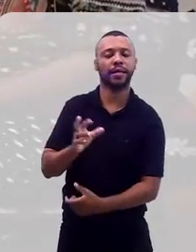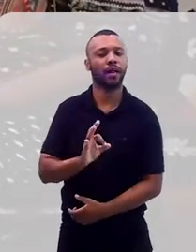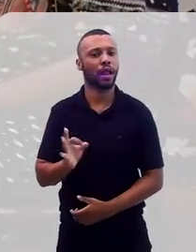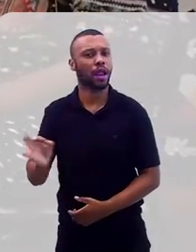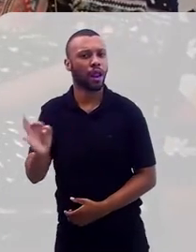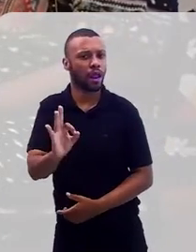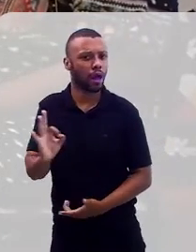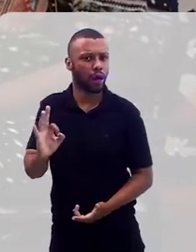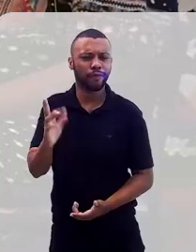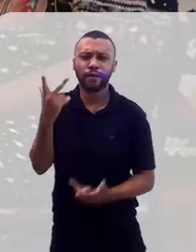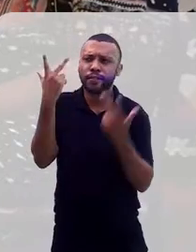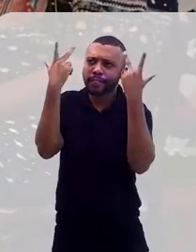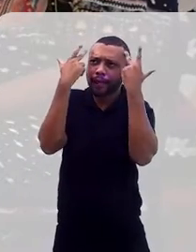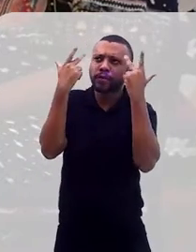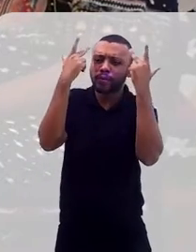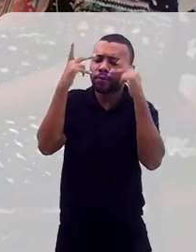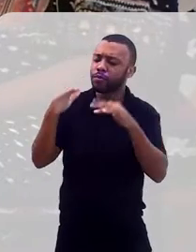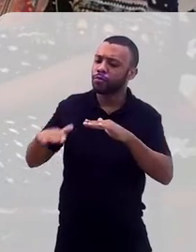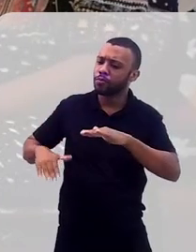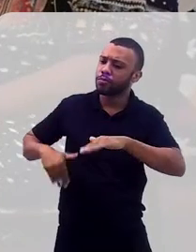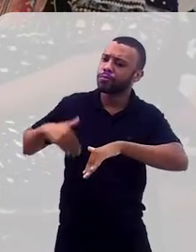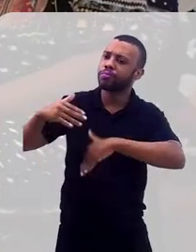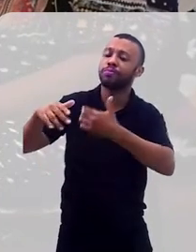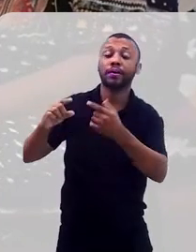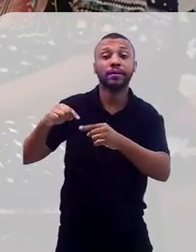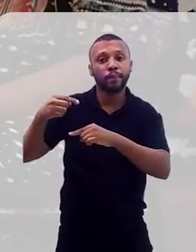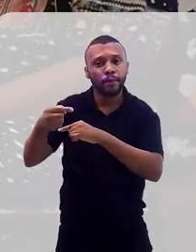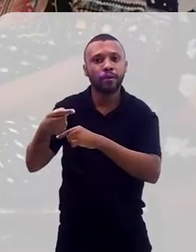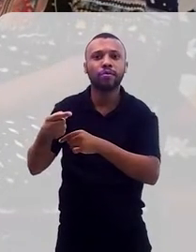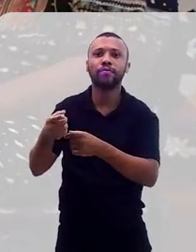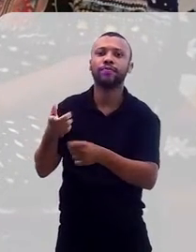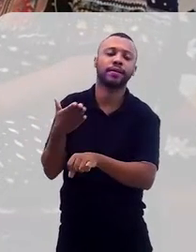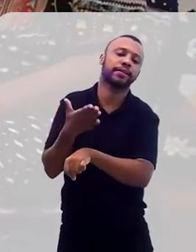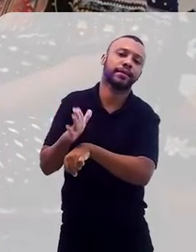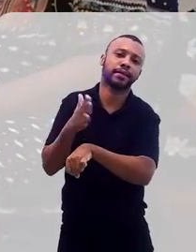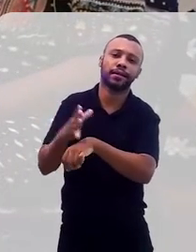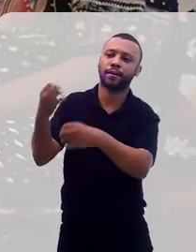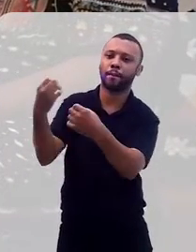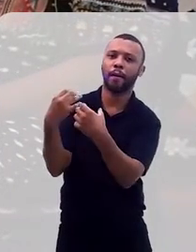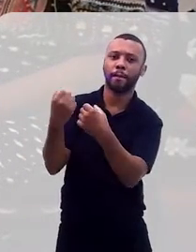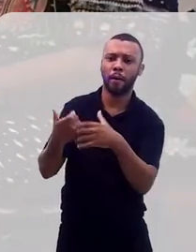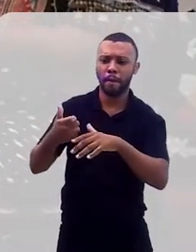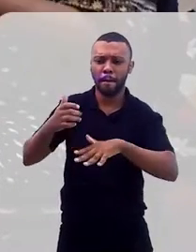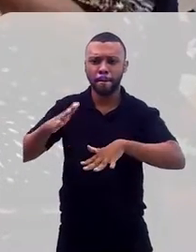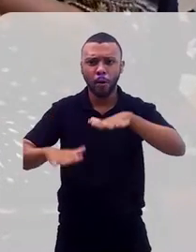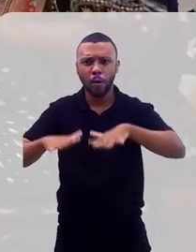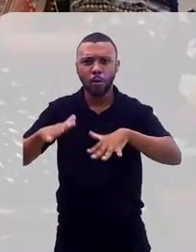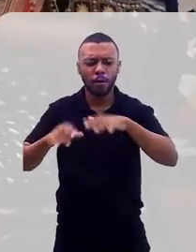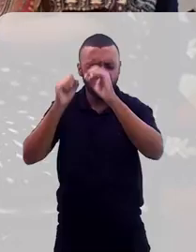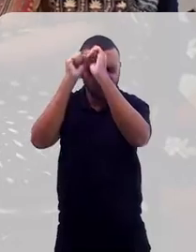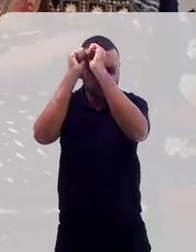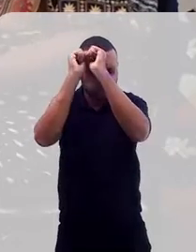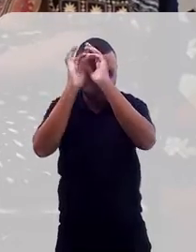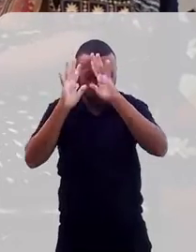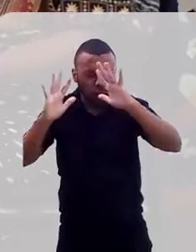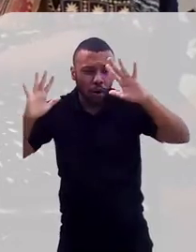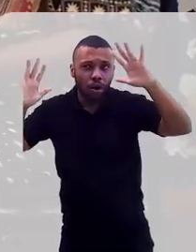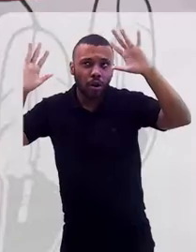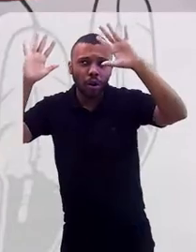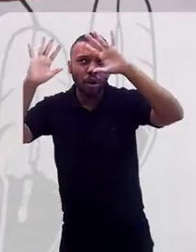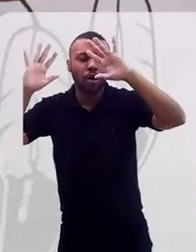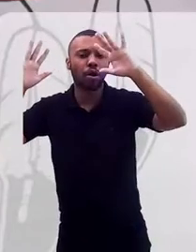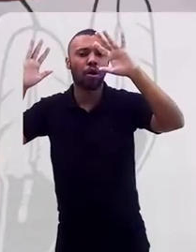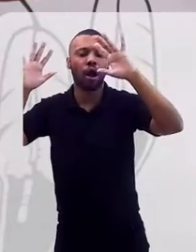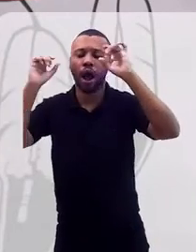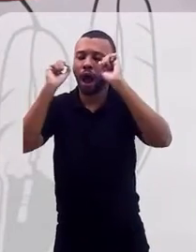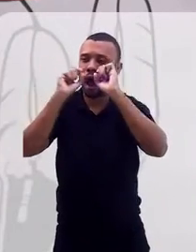veio naturalmente né depois eu fui treinada a usar o tambor para eu sonhar acordada